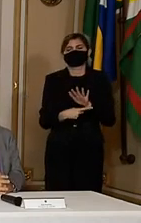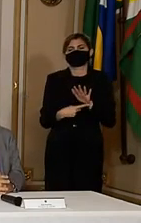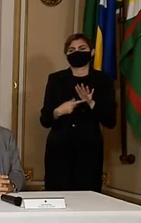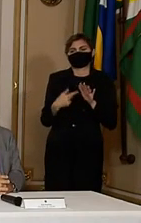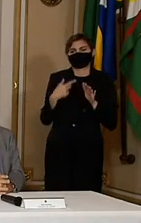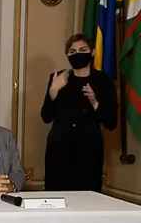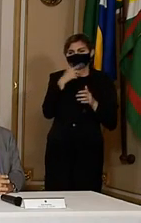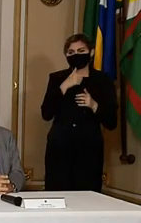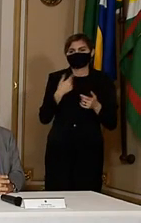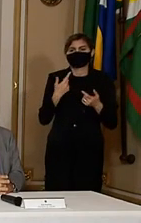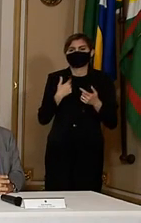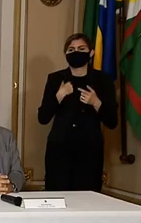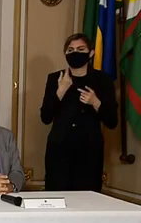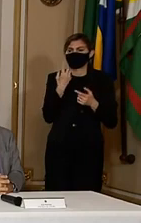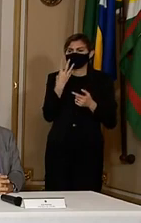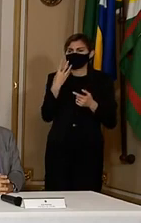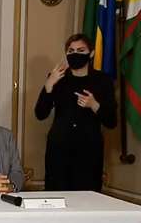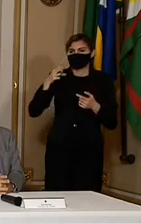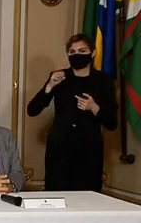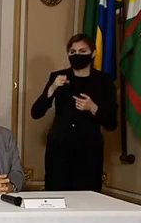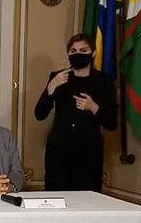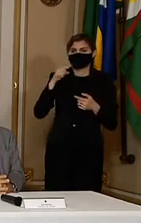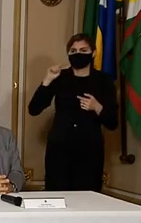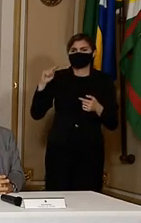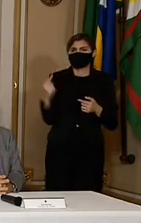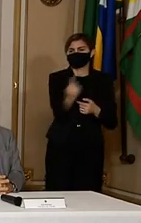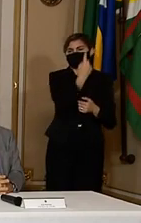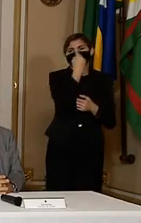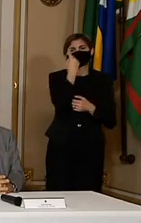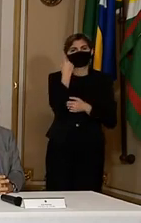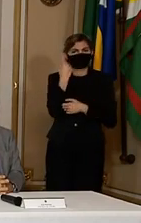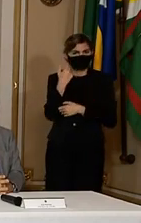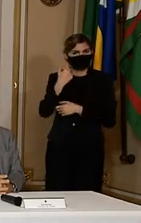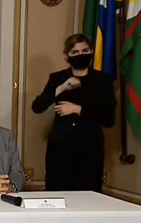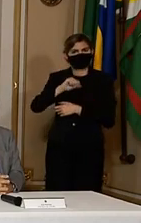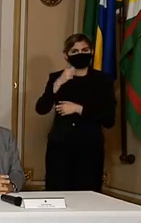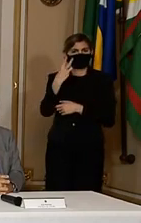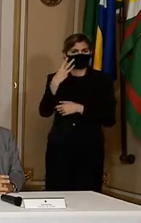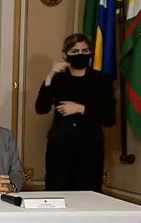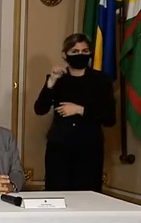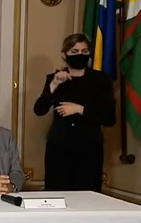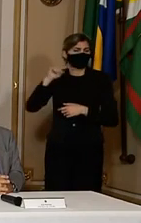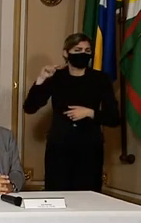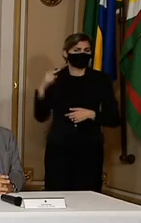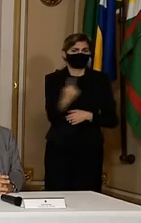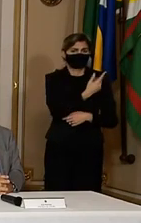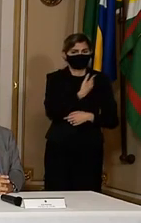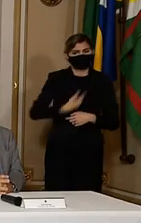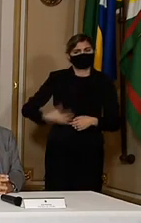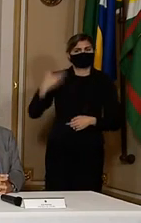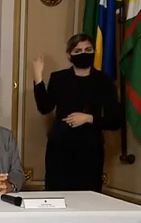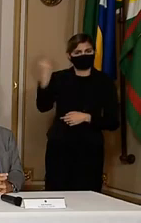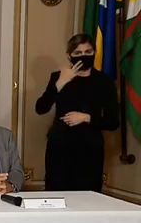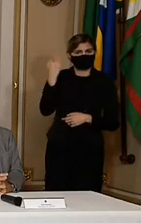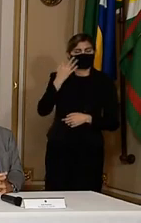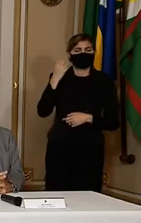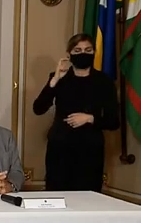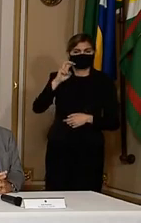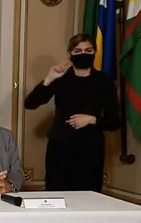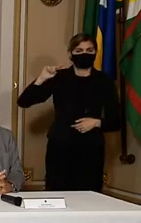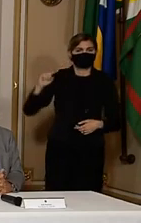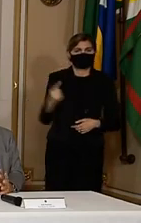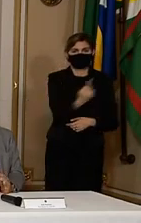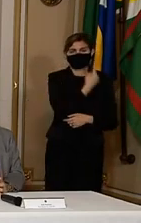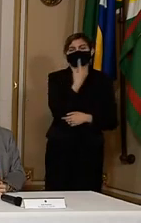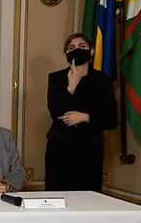num investimento total de 41 milhões sendo 37 milhões do governo federal e cinco